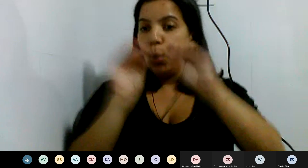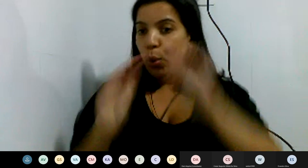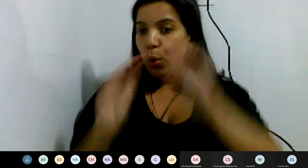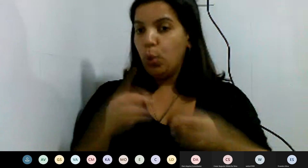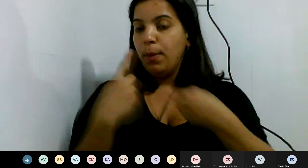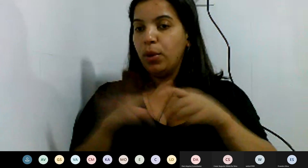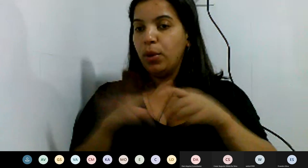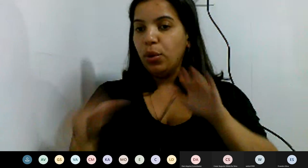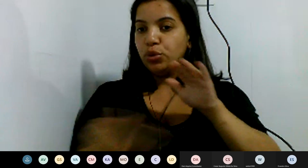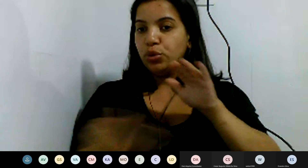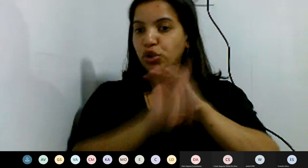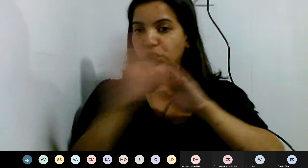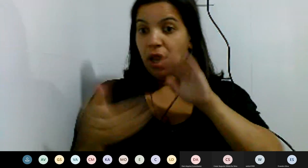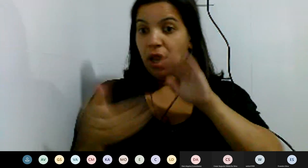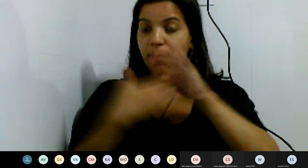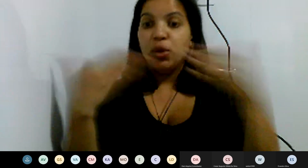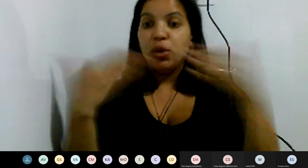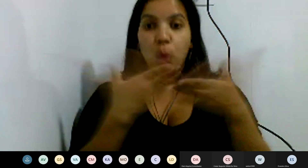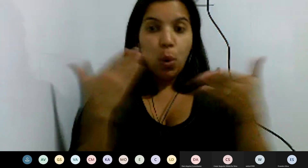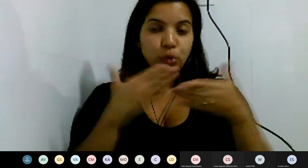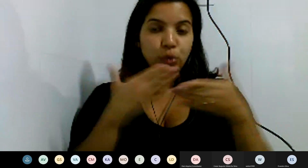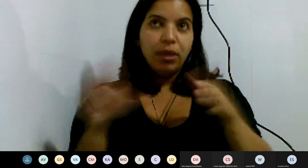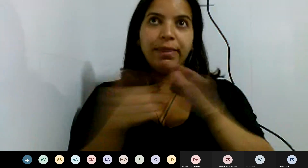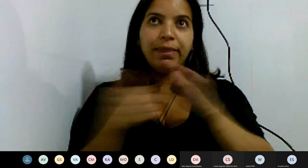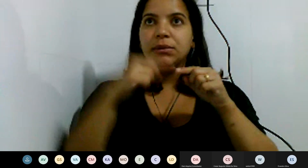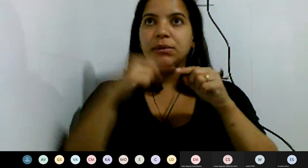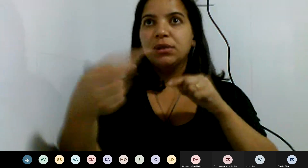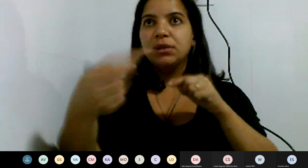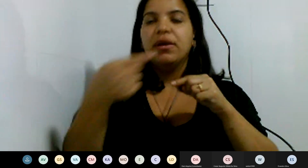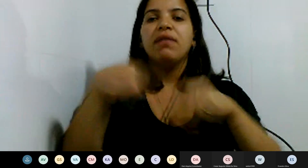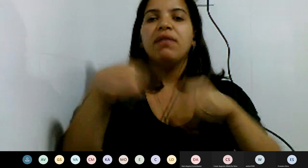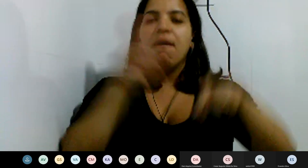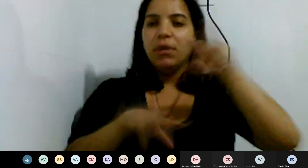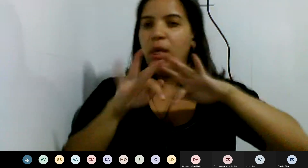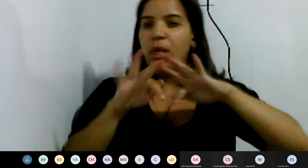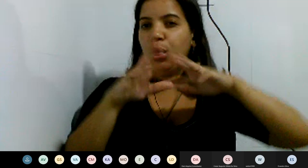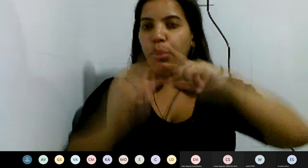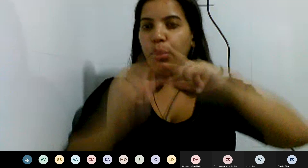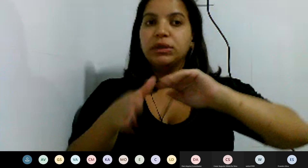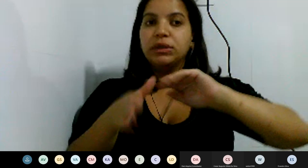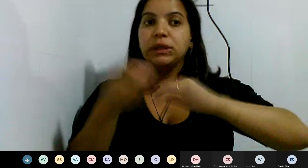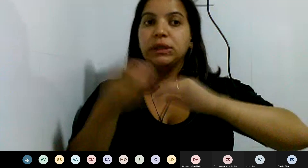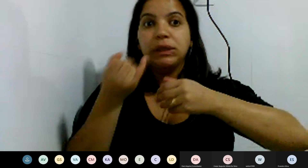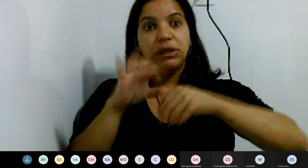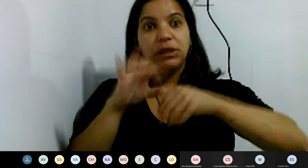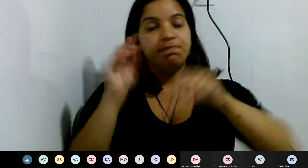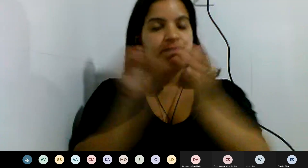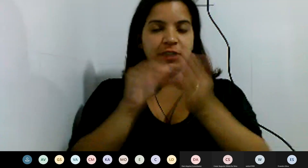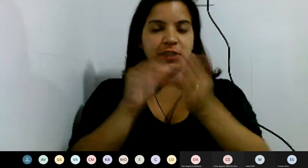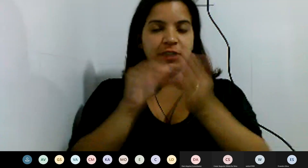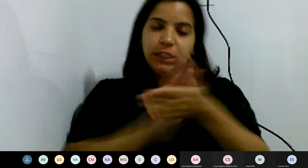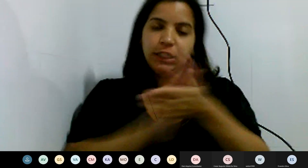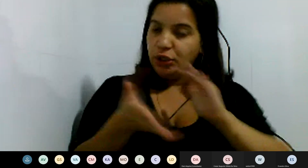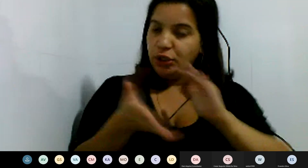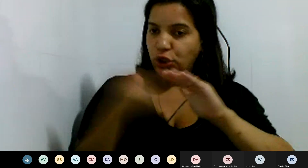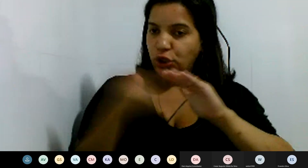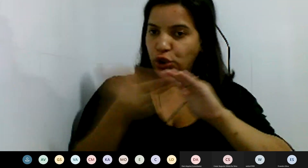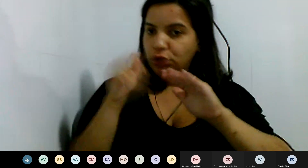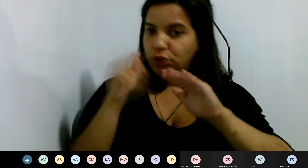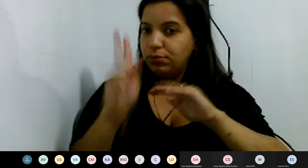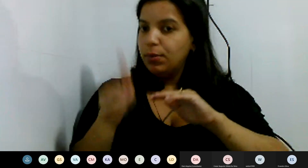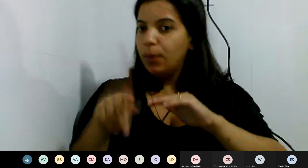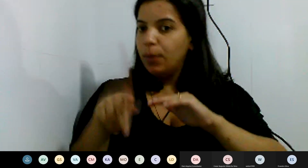data limite é hoje. Então, até semana que vem eu vou avaliar a realização dessas atividades e aí